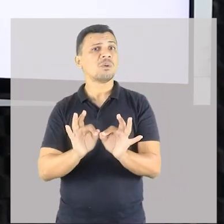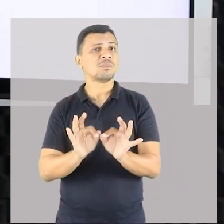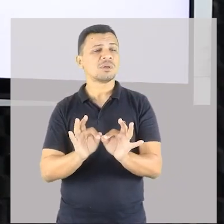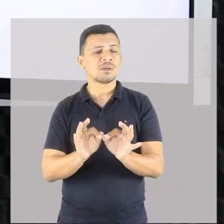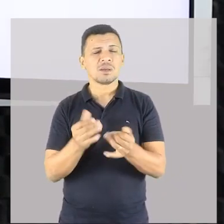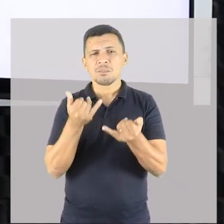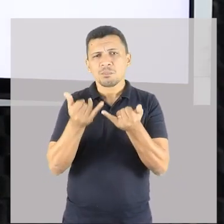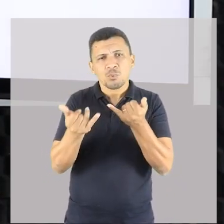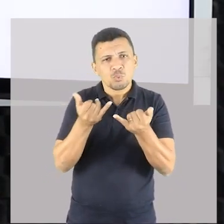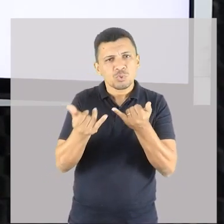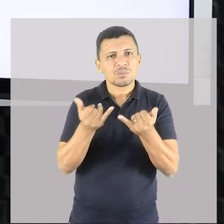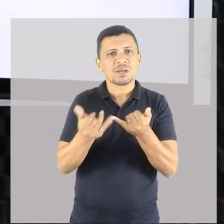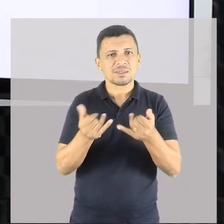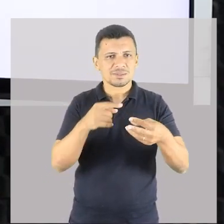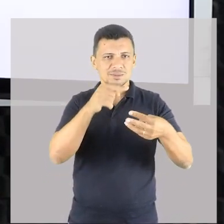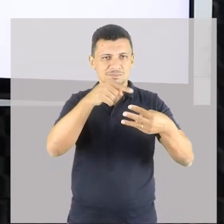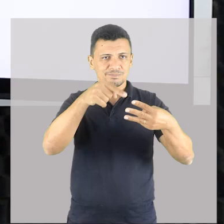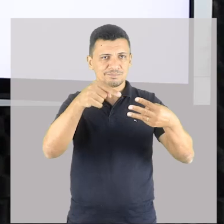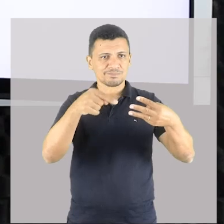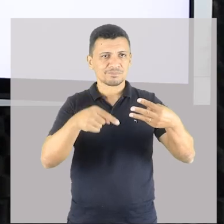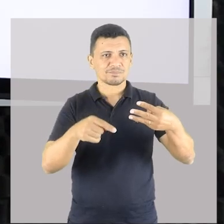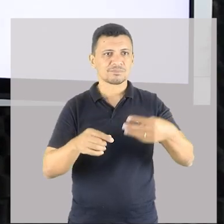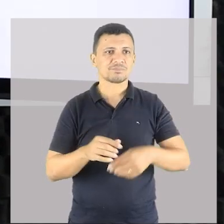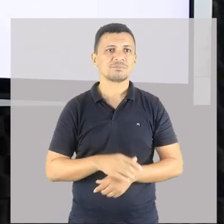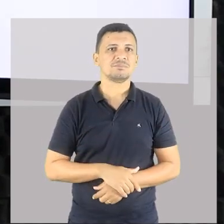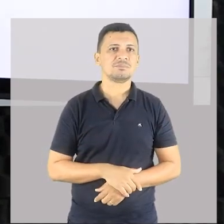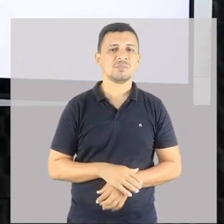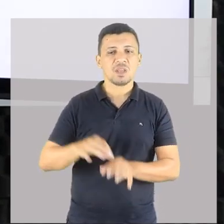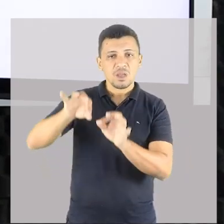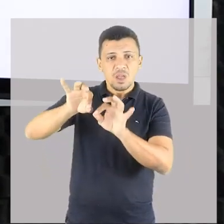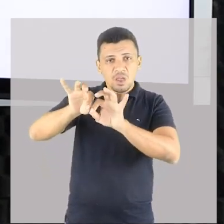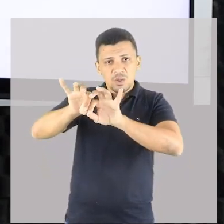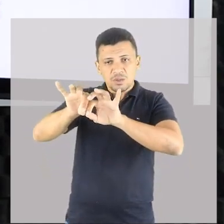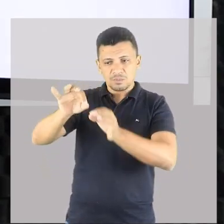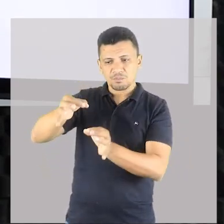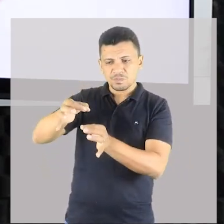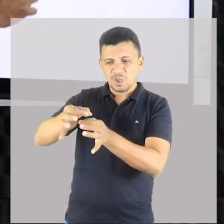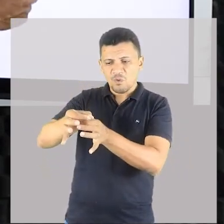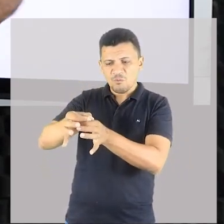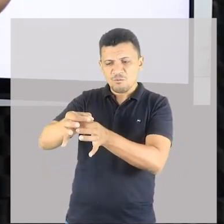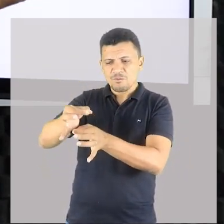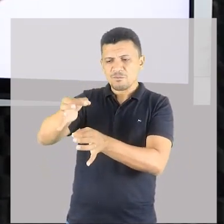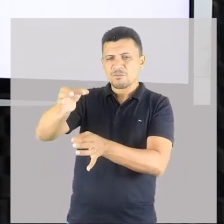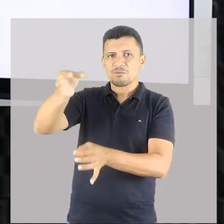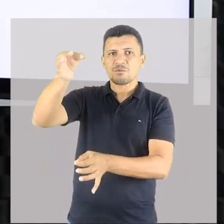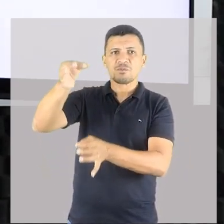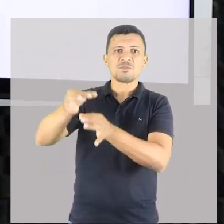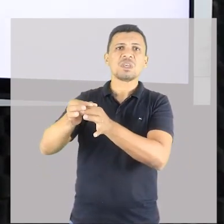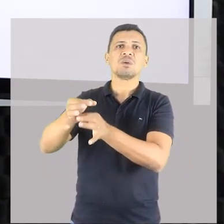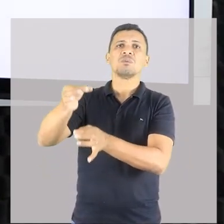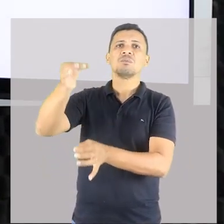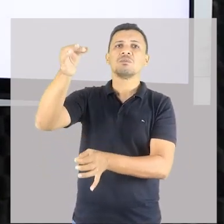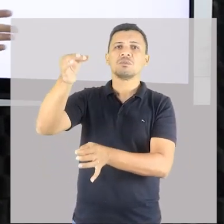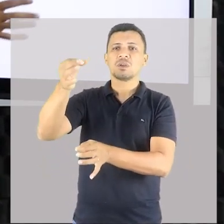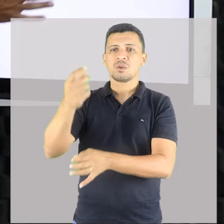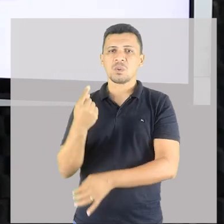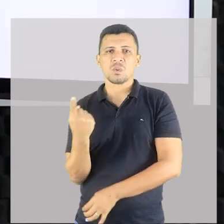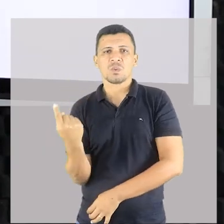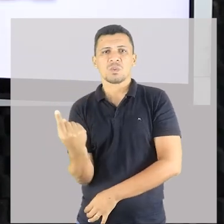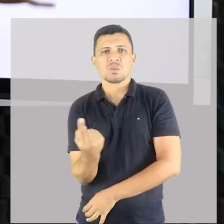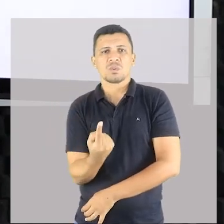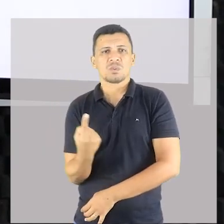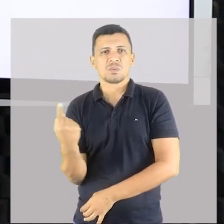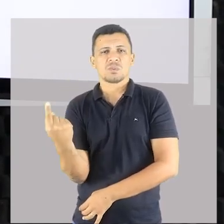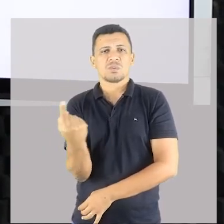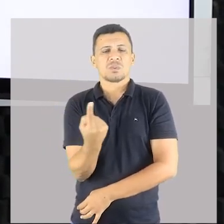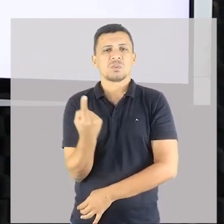muito parecida uma com a outra. Veja, ó. Em um fio retilíneo, olha como fica aí as linhas de campo. Para saber se